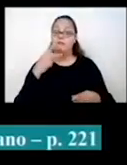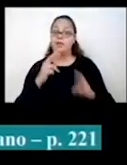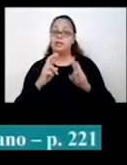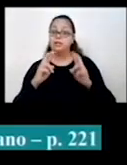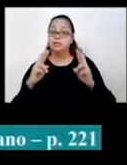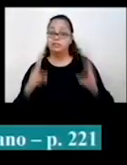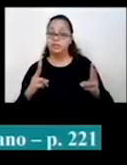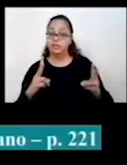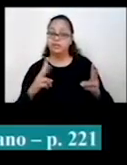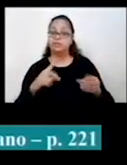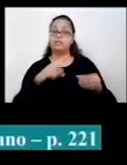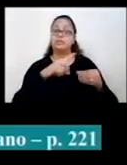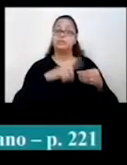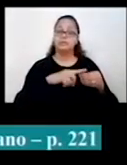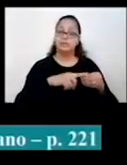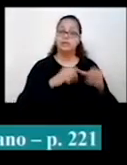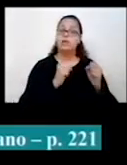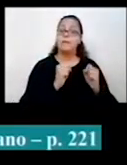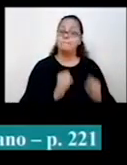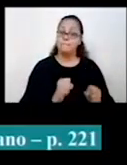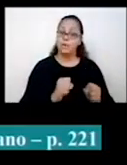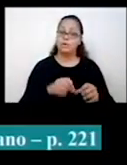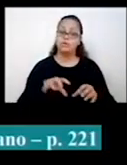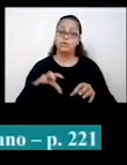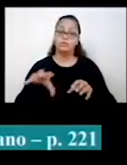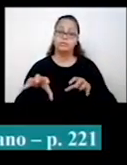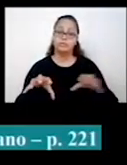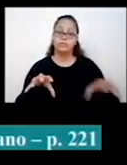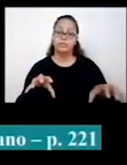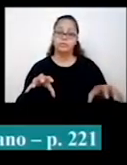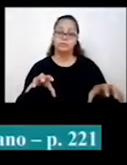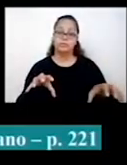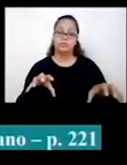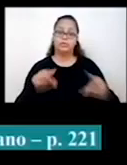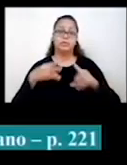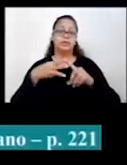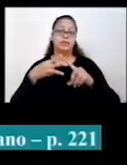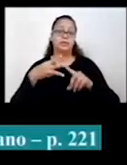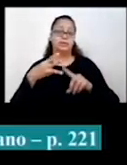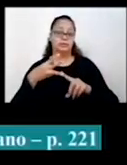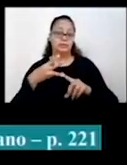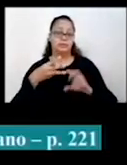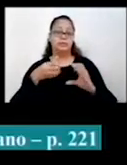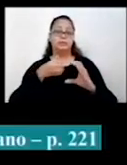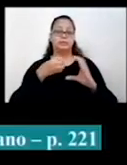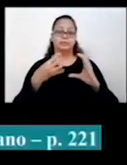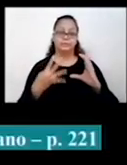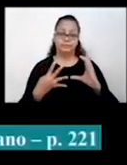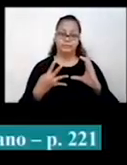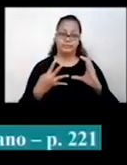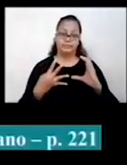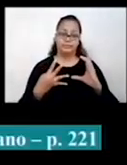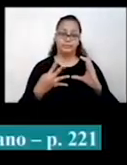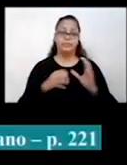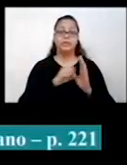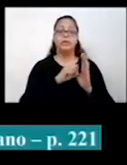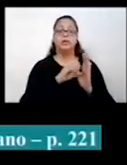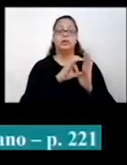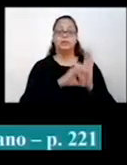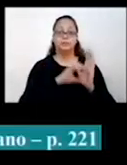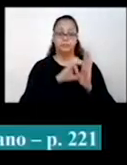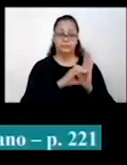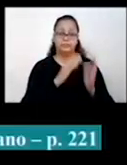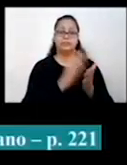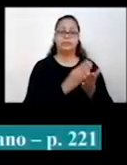Vamos falar aí das diferenças entre as cidades. As cidades elas podem ser divididas aí sob 3 aspectos, de acordo com o conteúdo